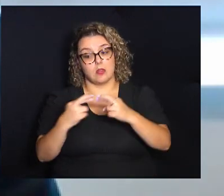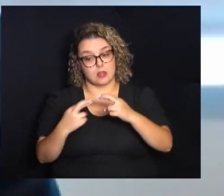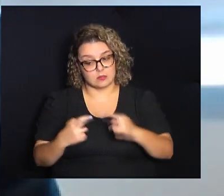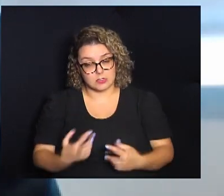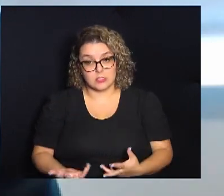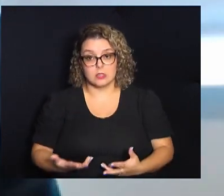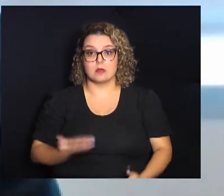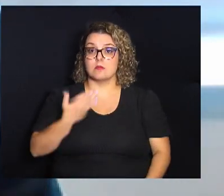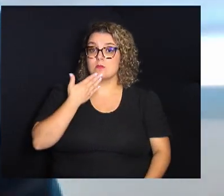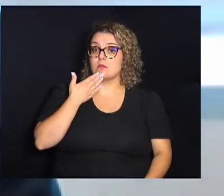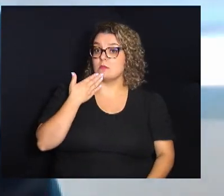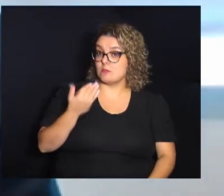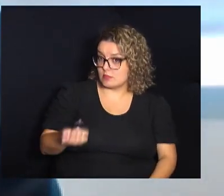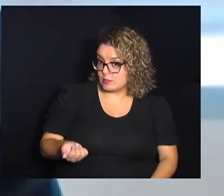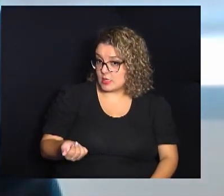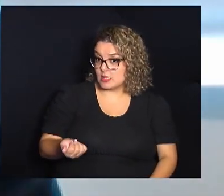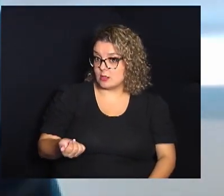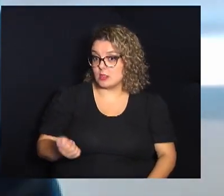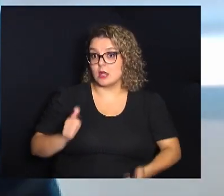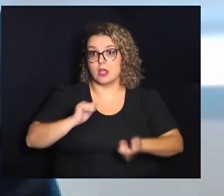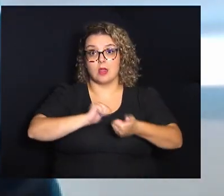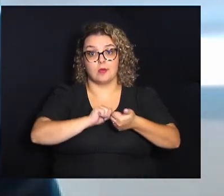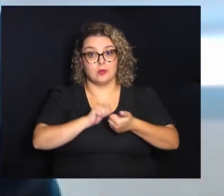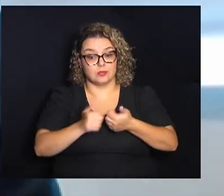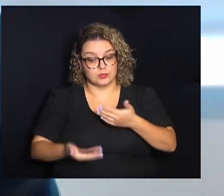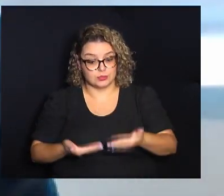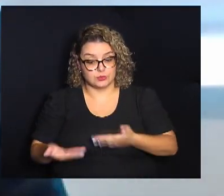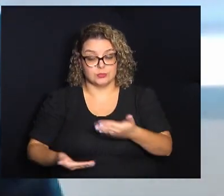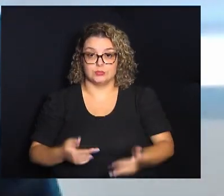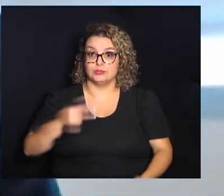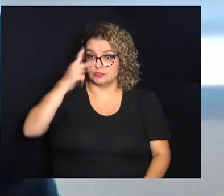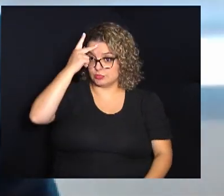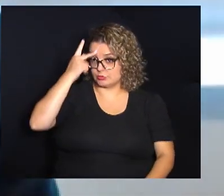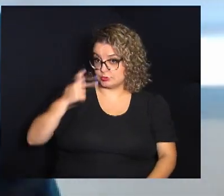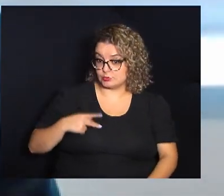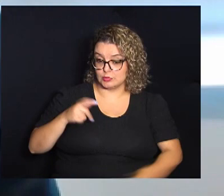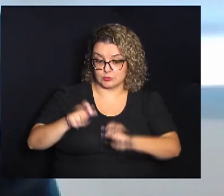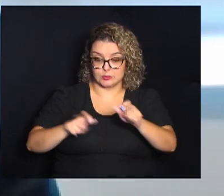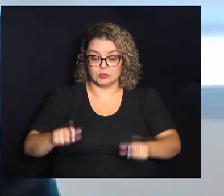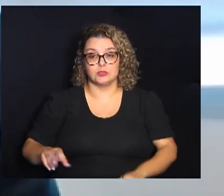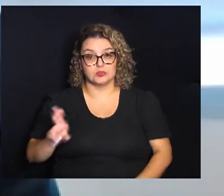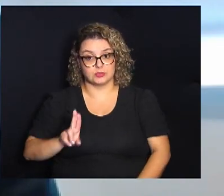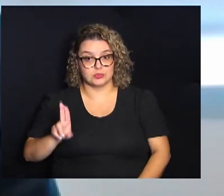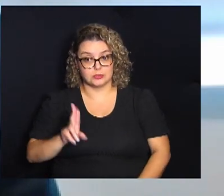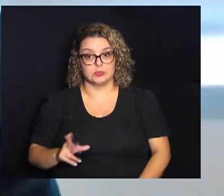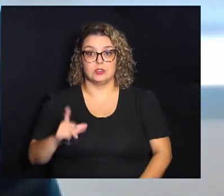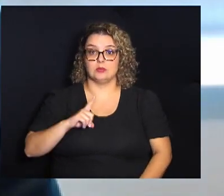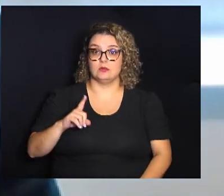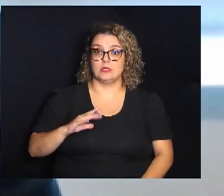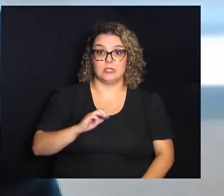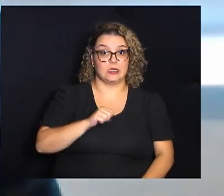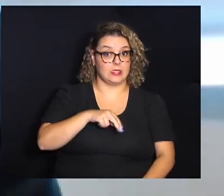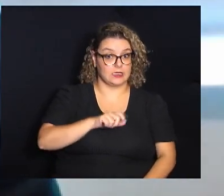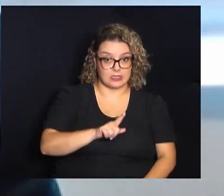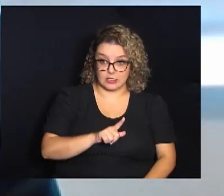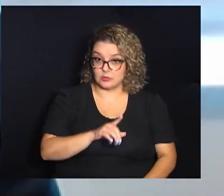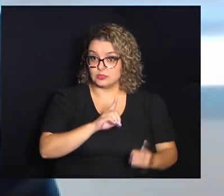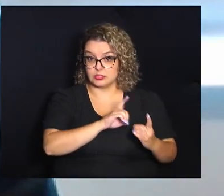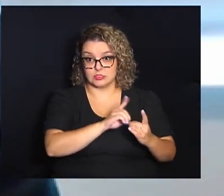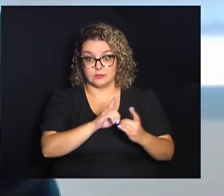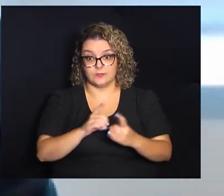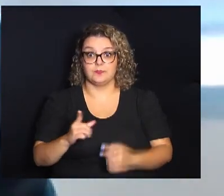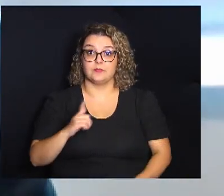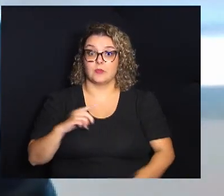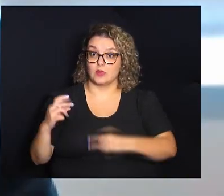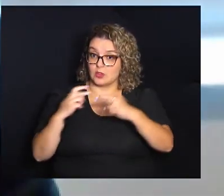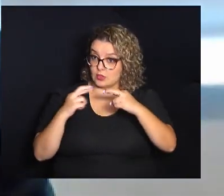melhora até a qualidade do serviço para os próprios usuários, que aí você vai precisar ter canal de atendimento, você vai ter fiscalização